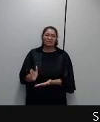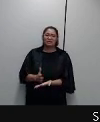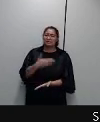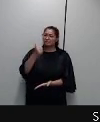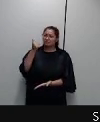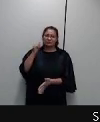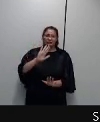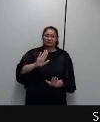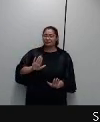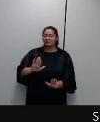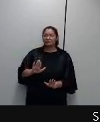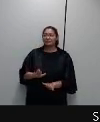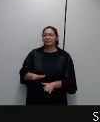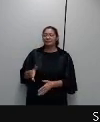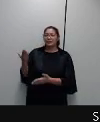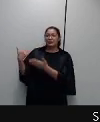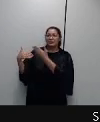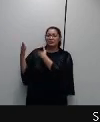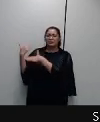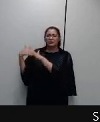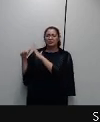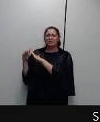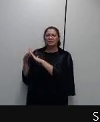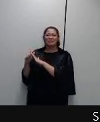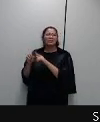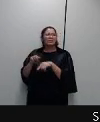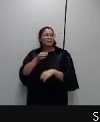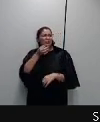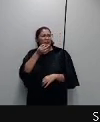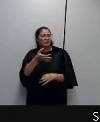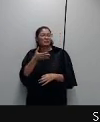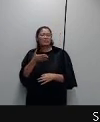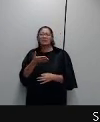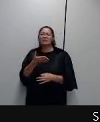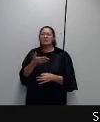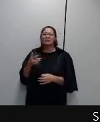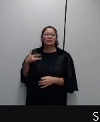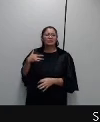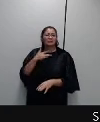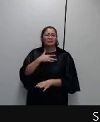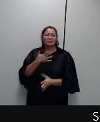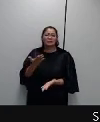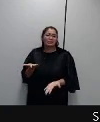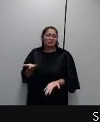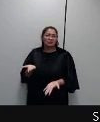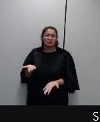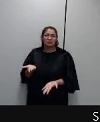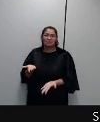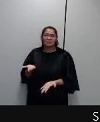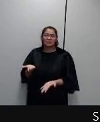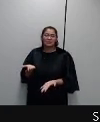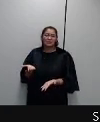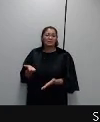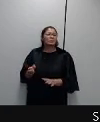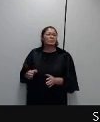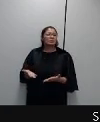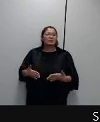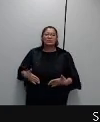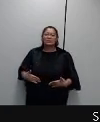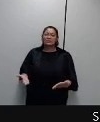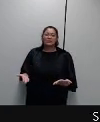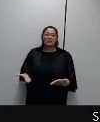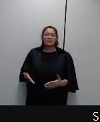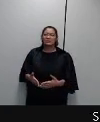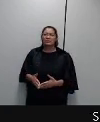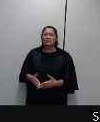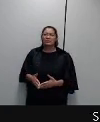jogo anterior deixam de superado uma questão de dano à saúde eu vou empregada e eu acho que tá